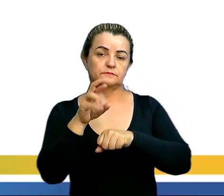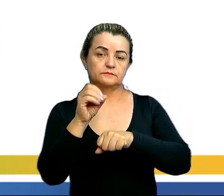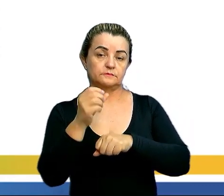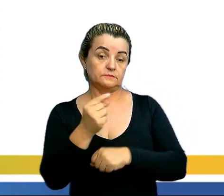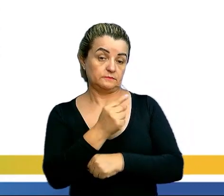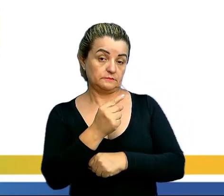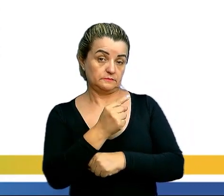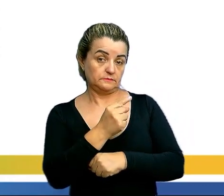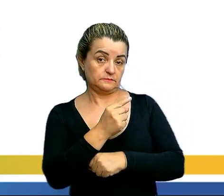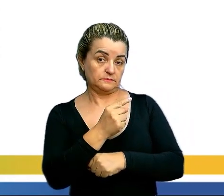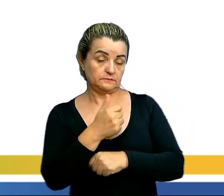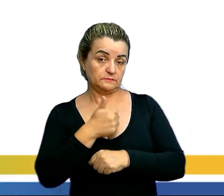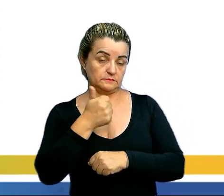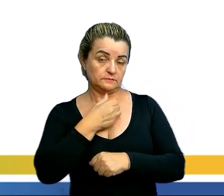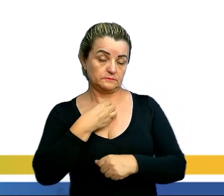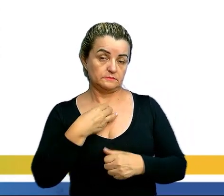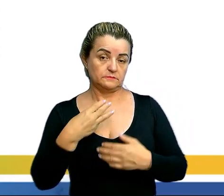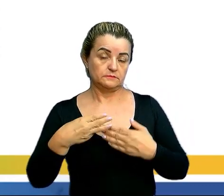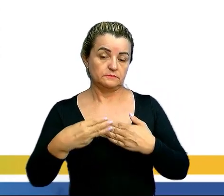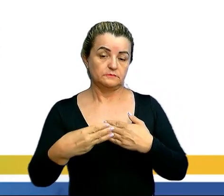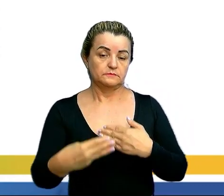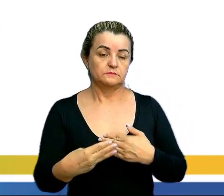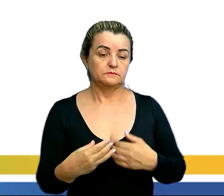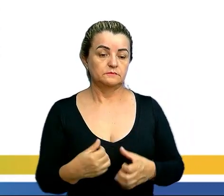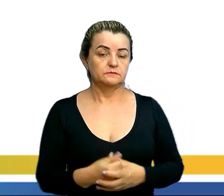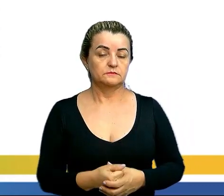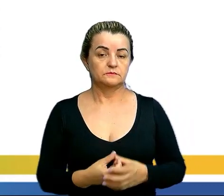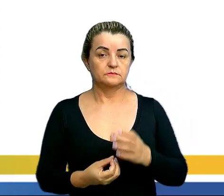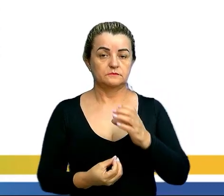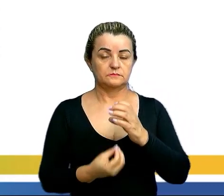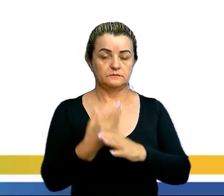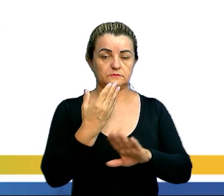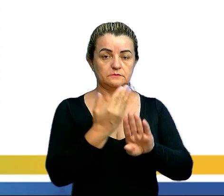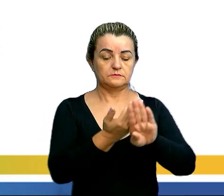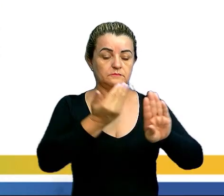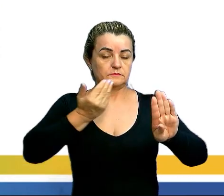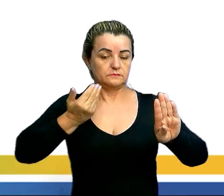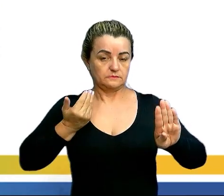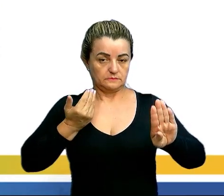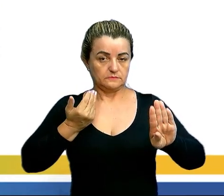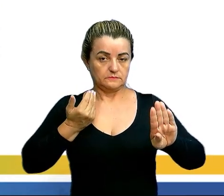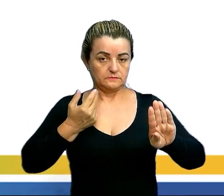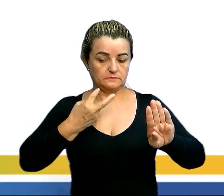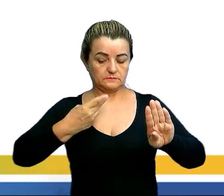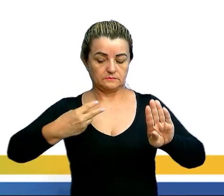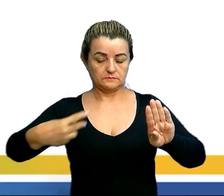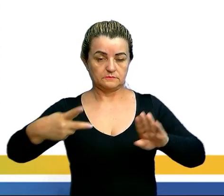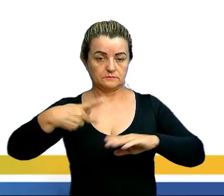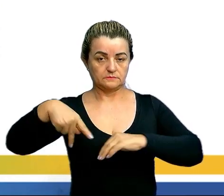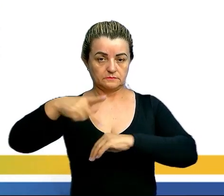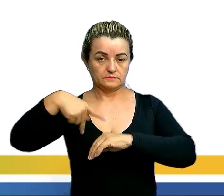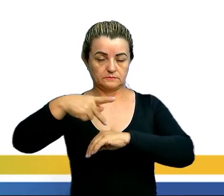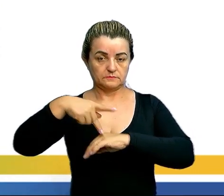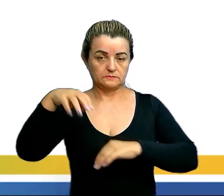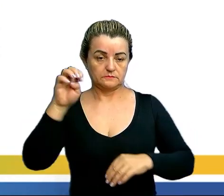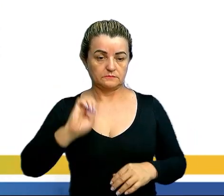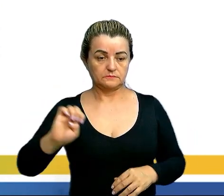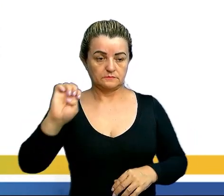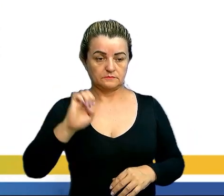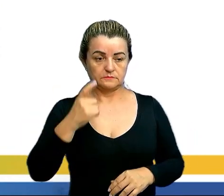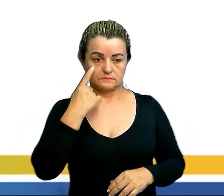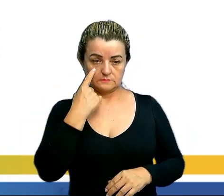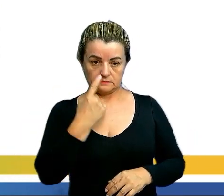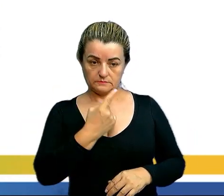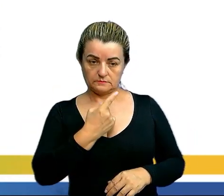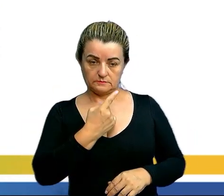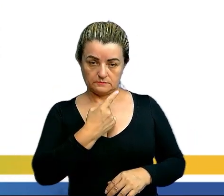Churchill, que em 1946 criou um isolamento, né, de alguns países europeus, como você pode ver nessa